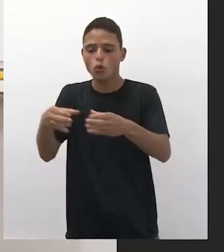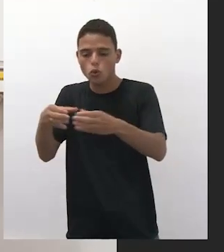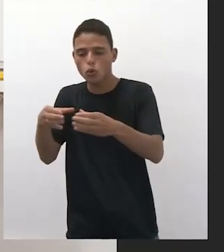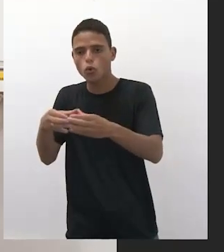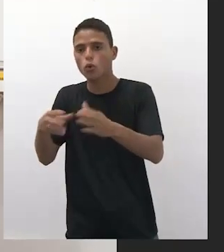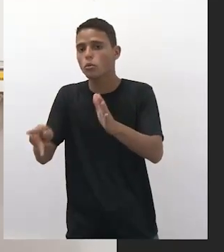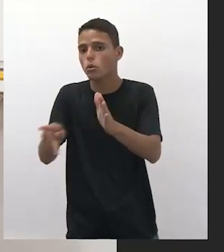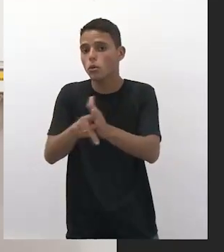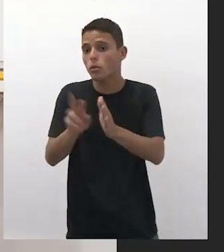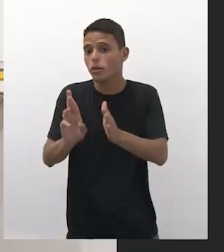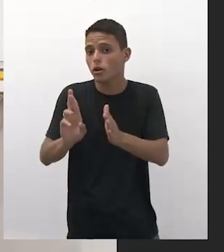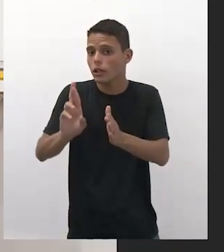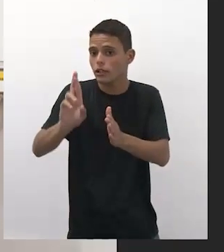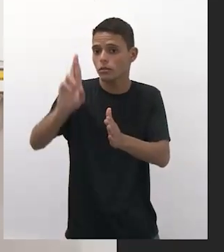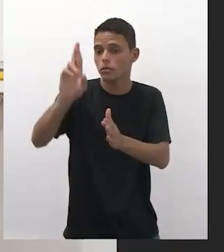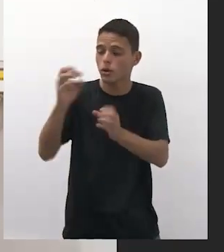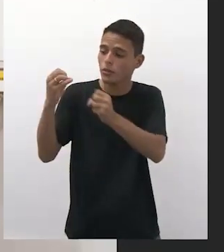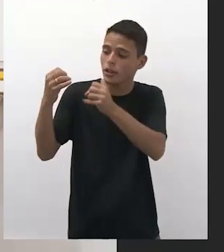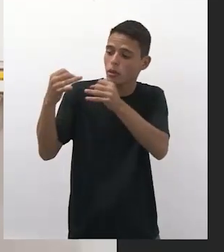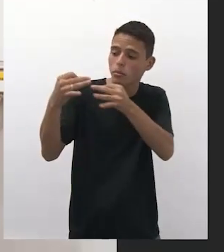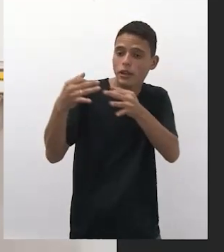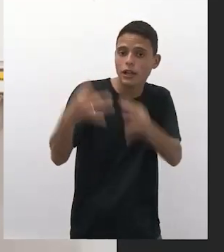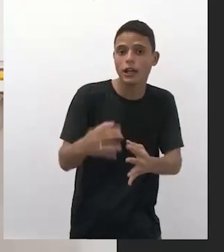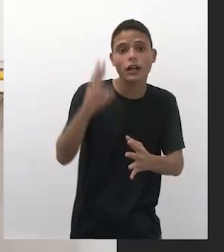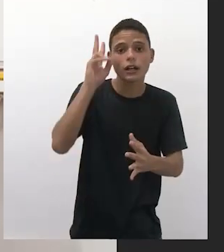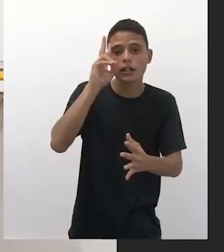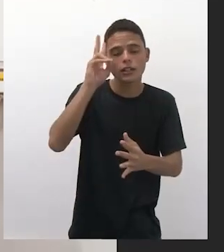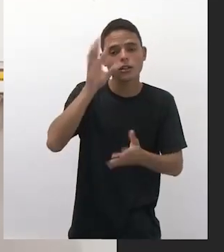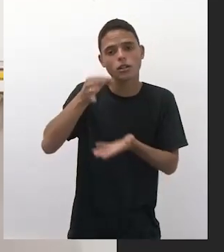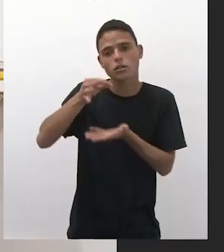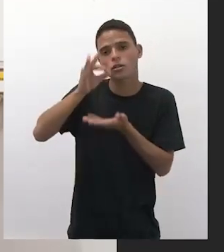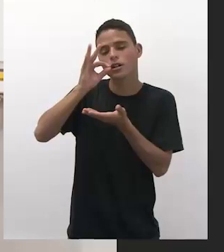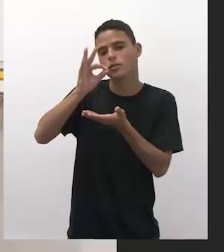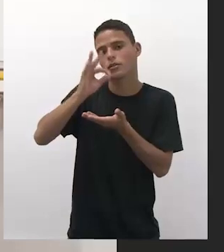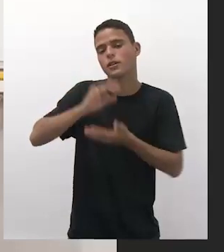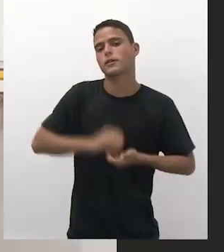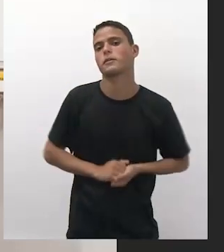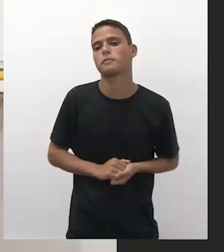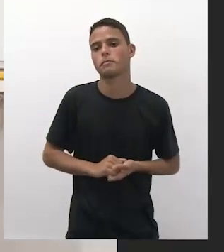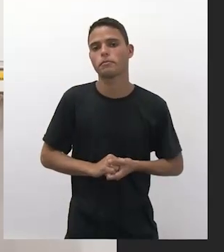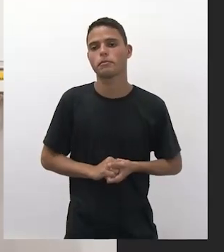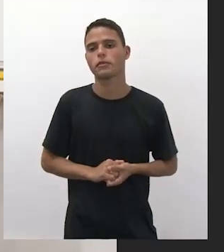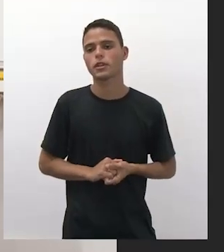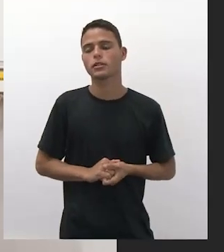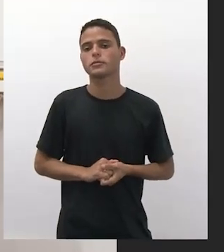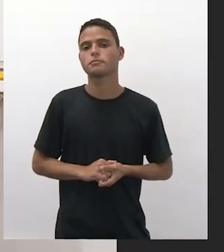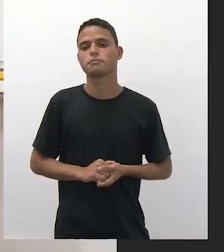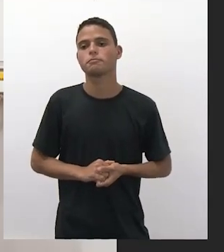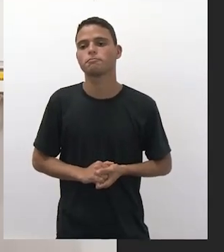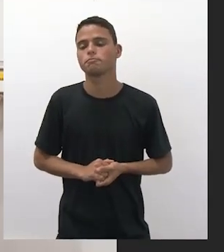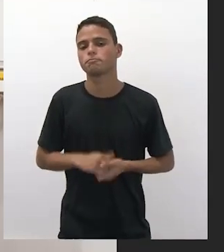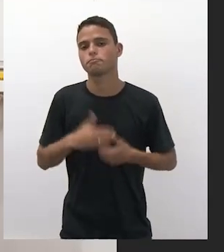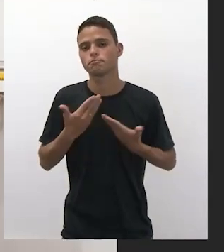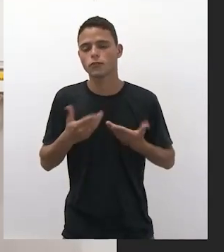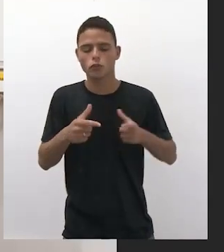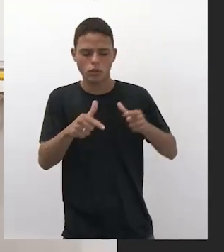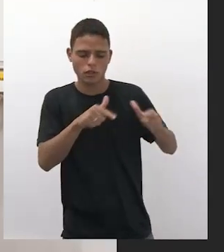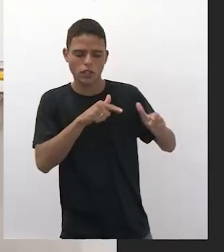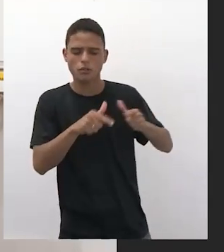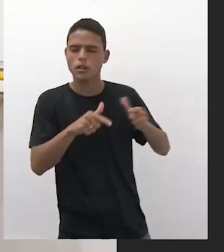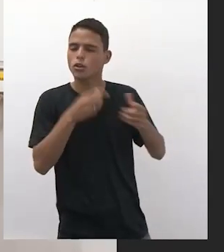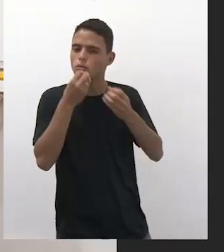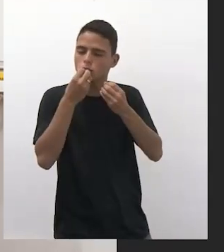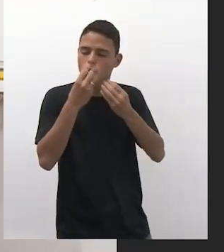até chegar na nossa mesa. Então, foi assim um trabalho que eu amei muito